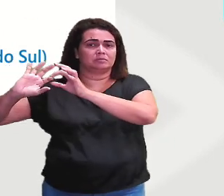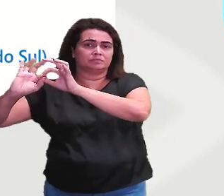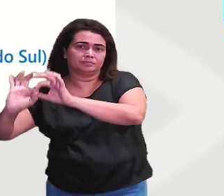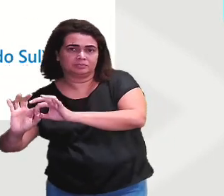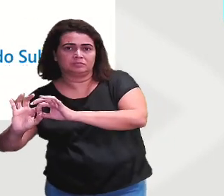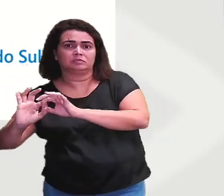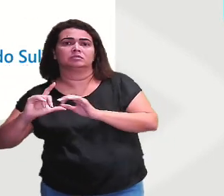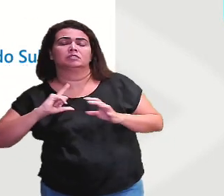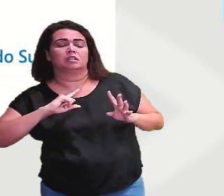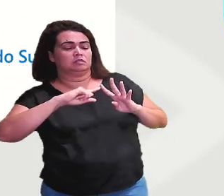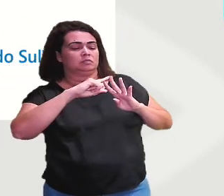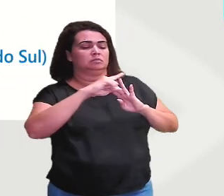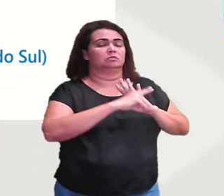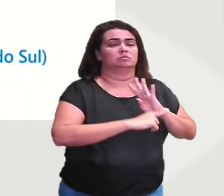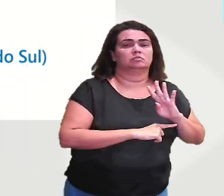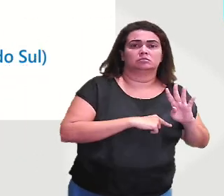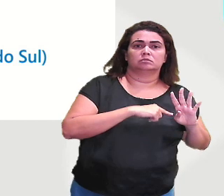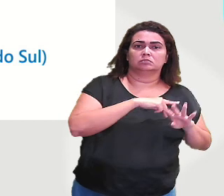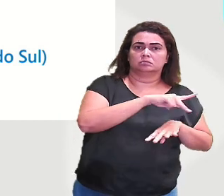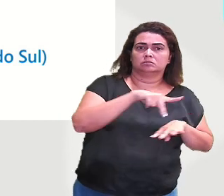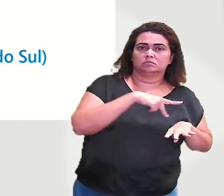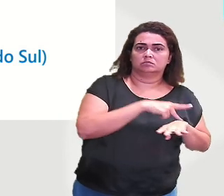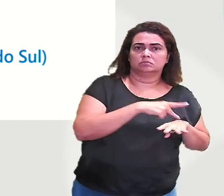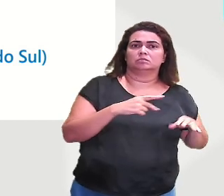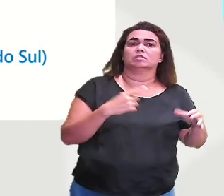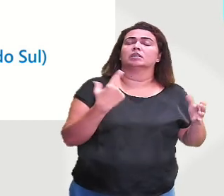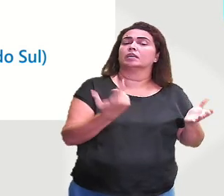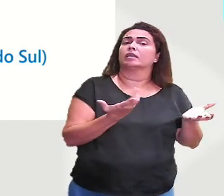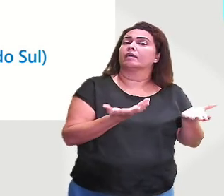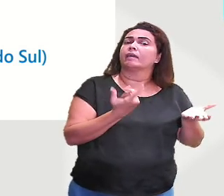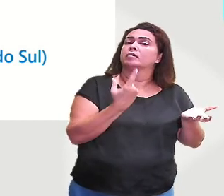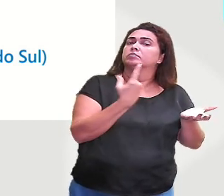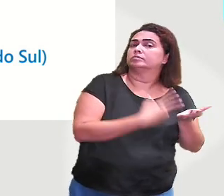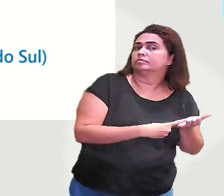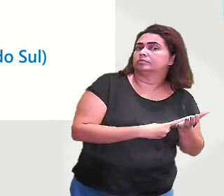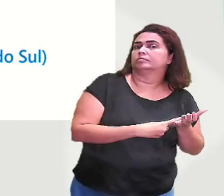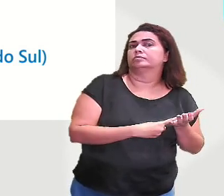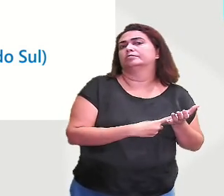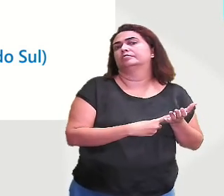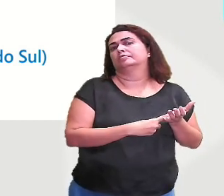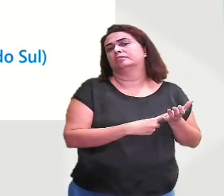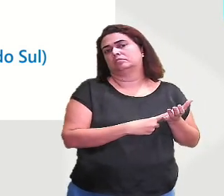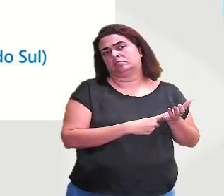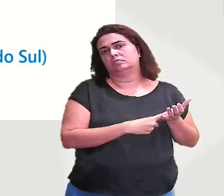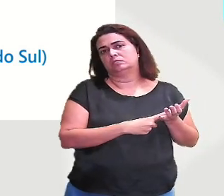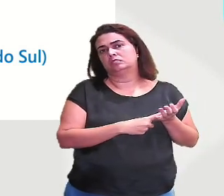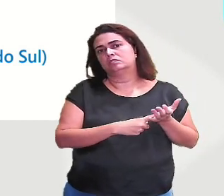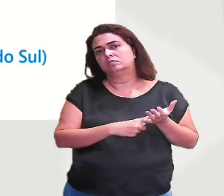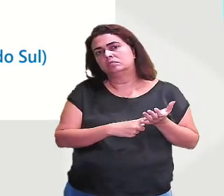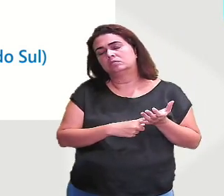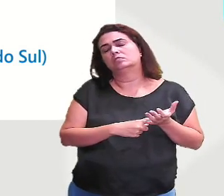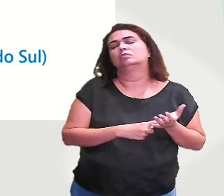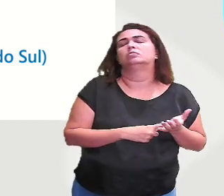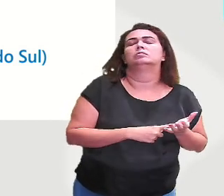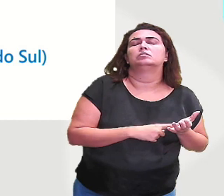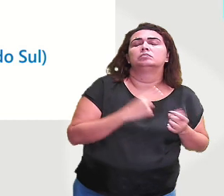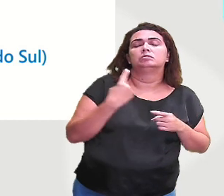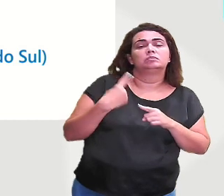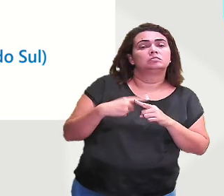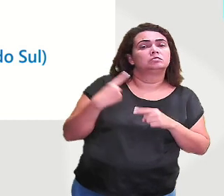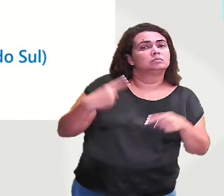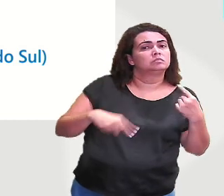países fundadores procuram formar um clube político ou uma aliança, e assim converter seu crescente poder econômico em uma maior influência geopolítica.